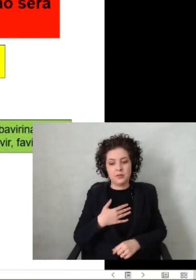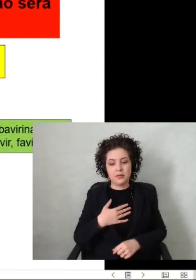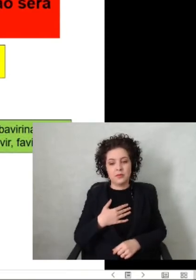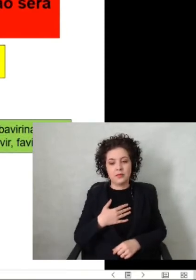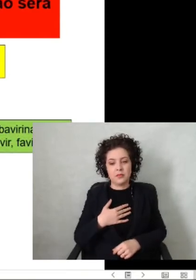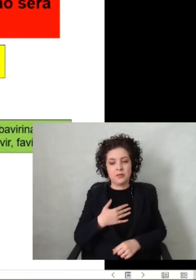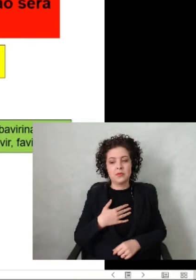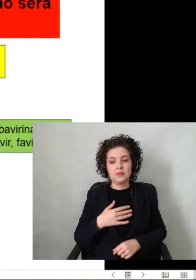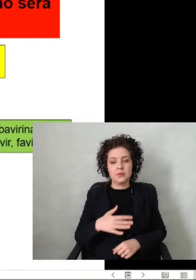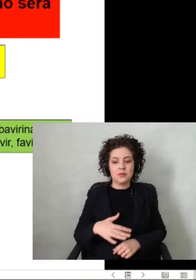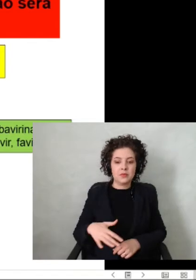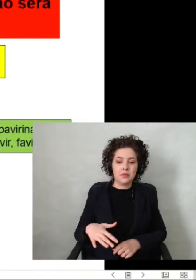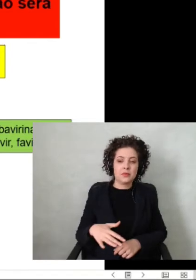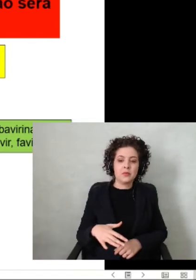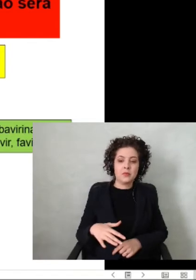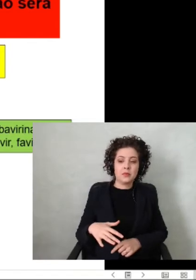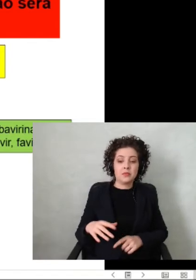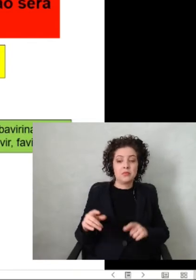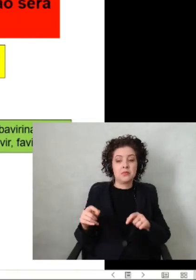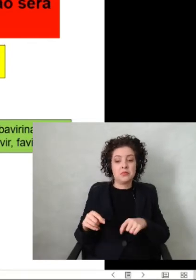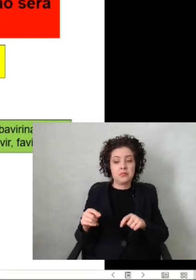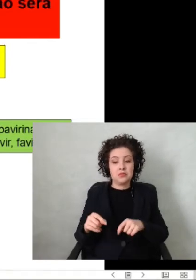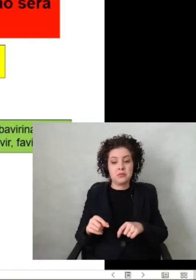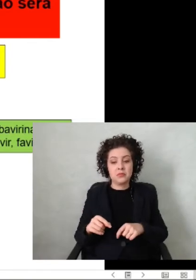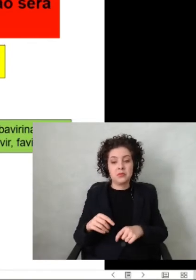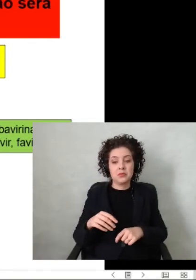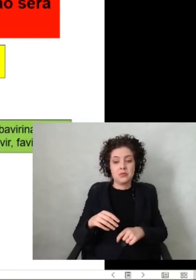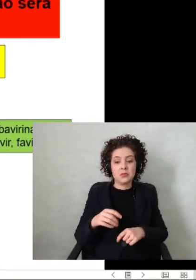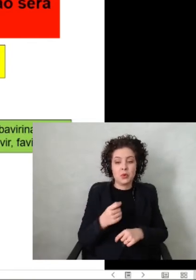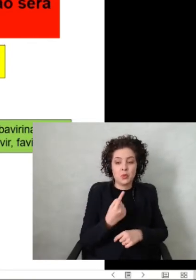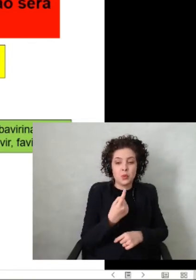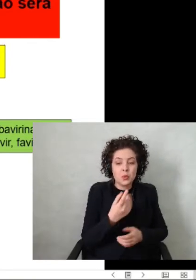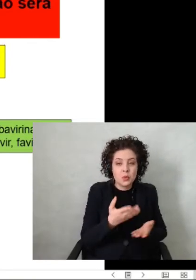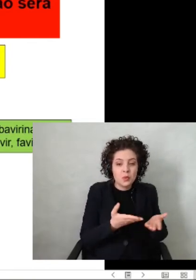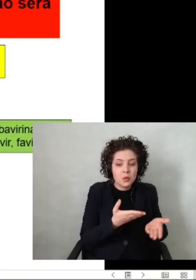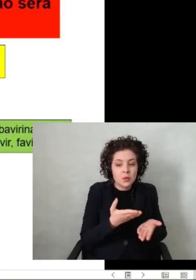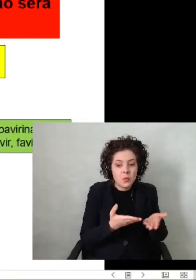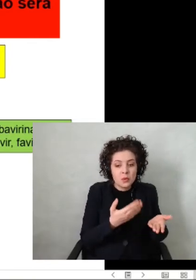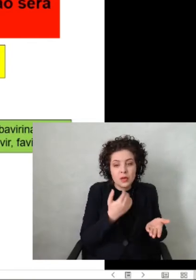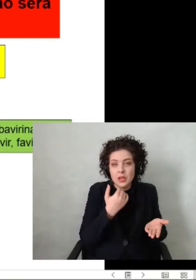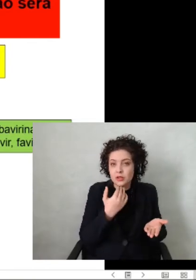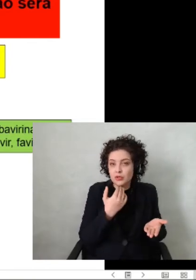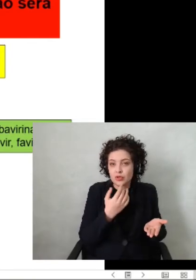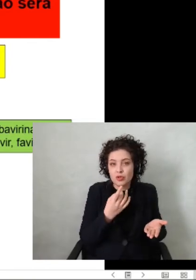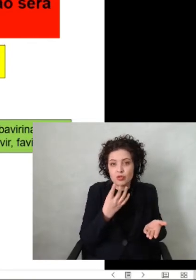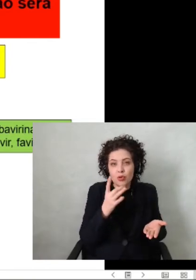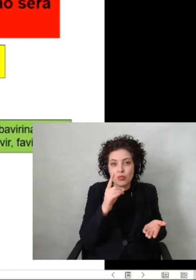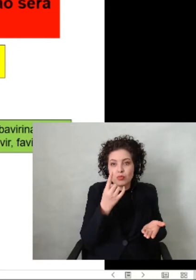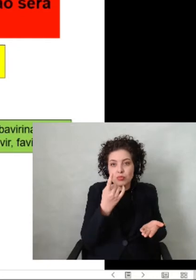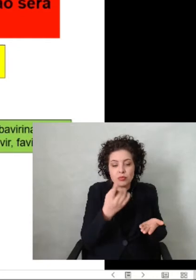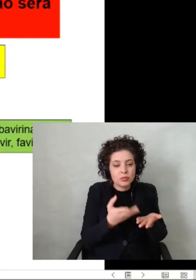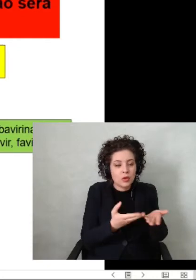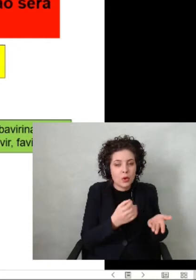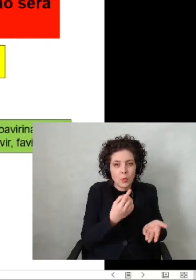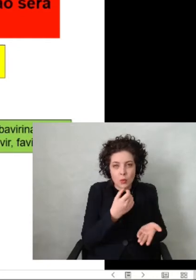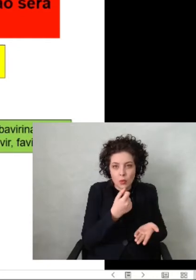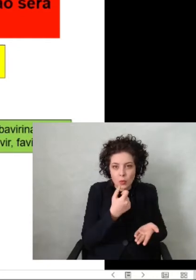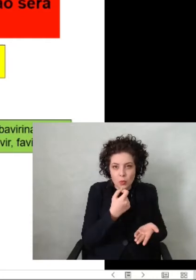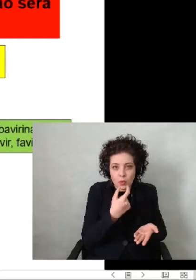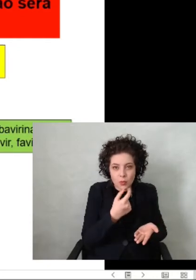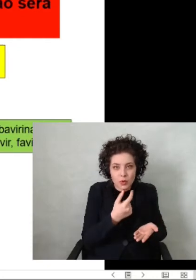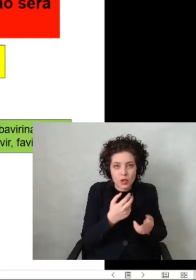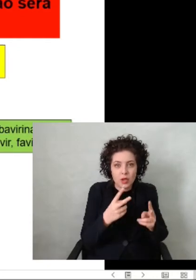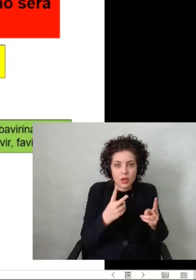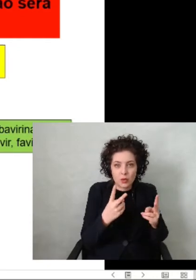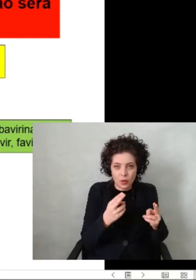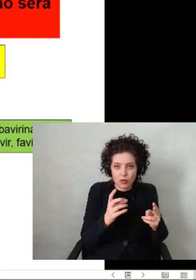Possivelmente um antiviral usado em monoterapia não será suficiente para essa doença, como não é suficiente para outras doenças virais também. A gente vai